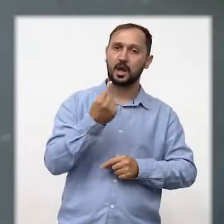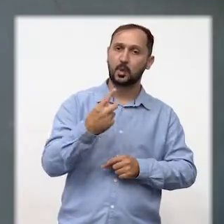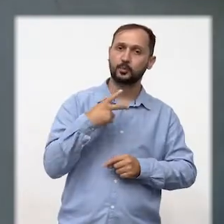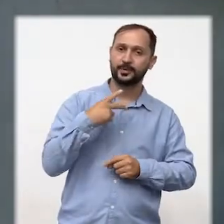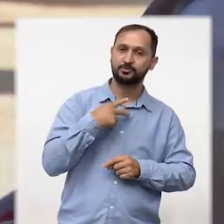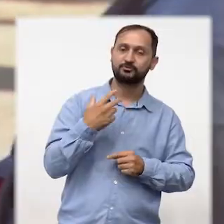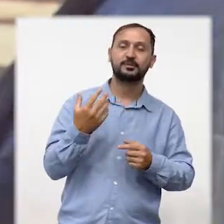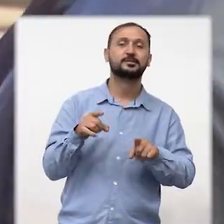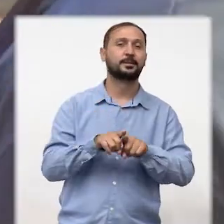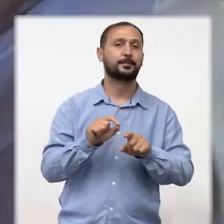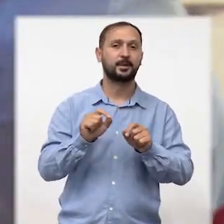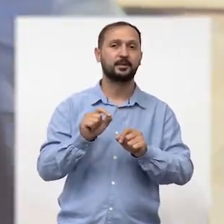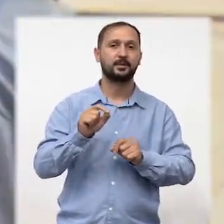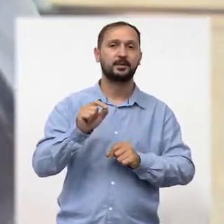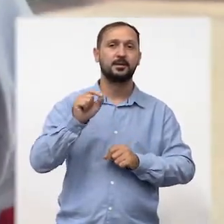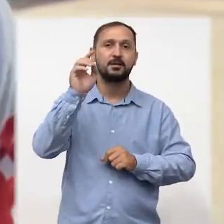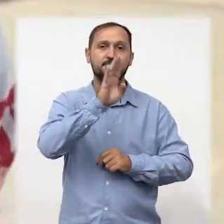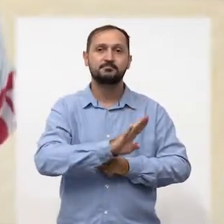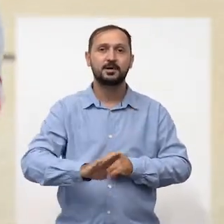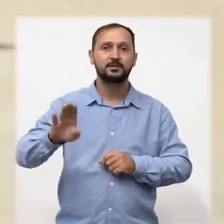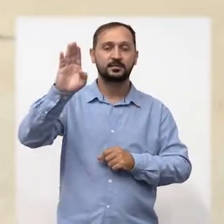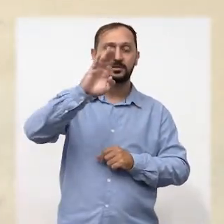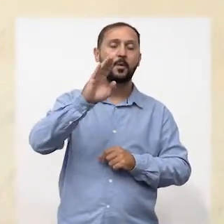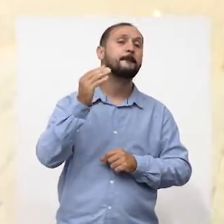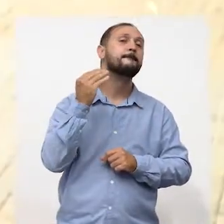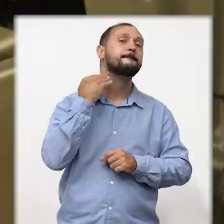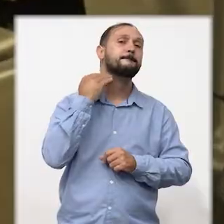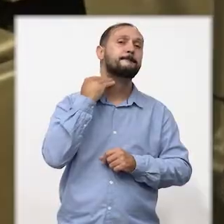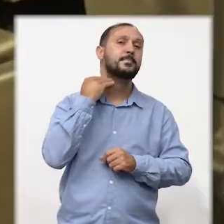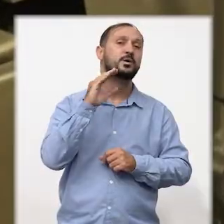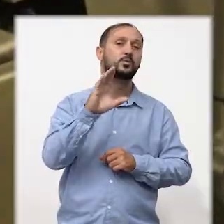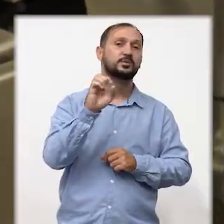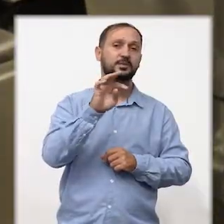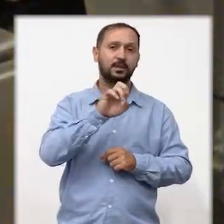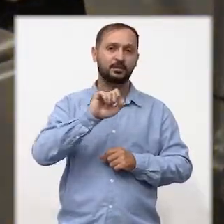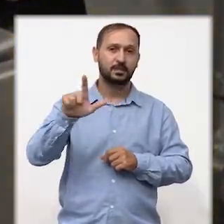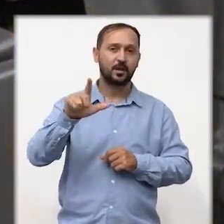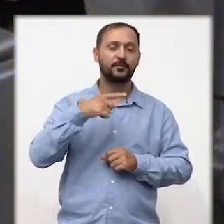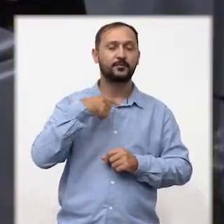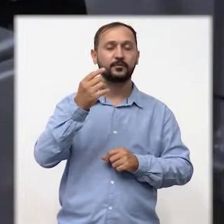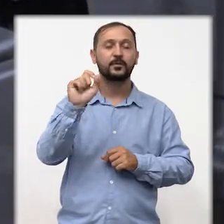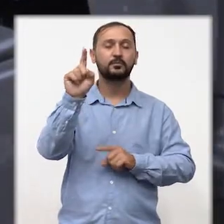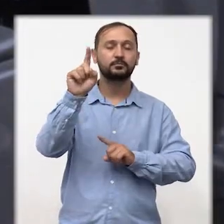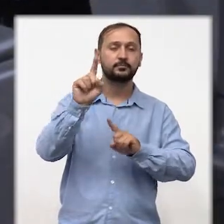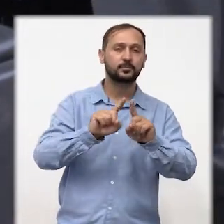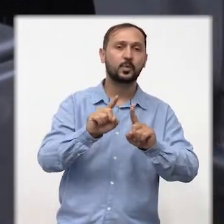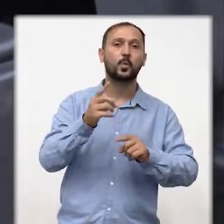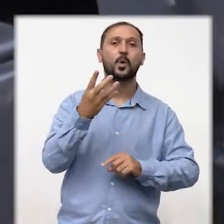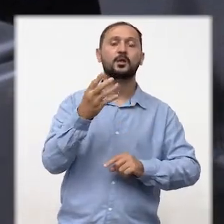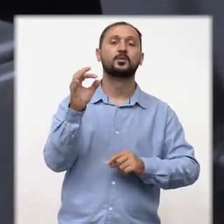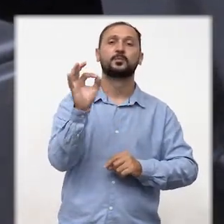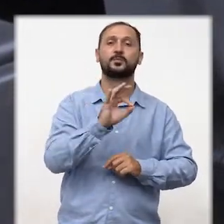conta própria. Nacionalmente, o Banco Central relatou em abril uma redução de até